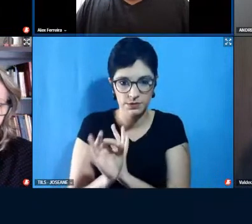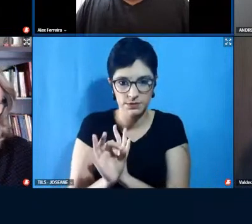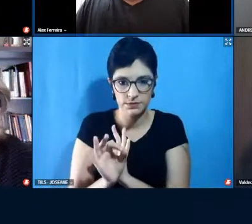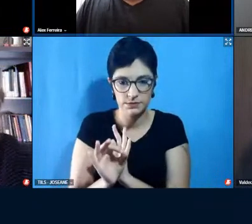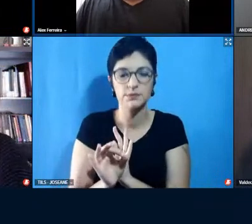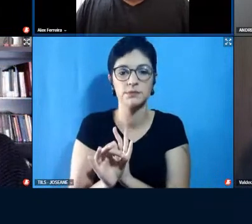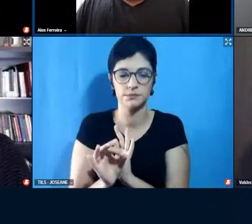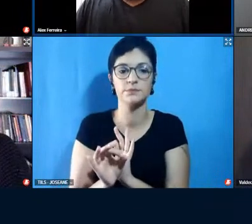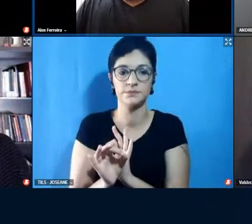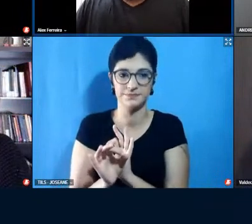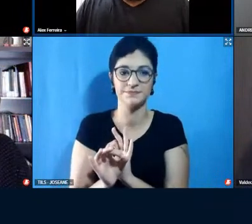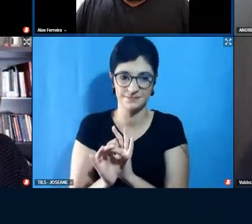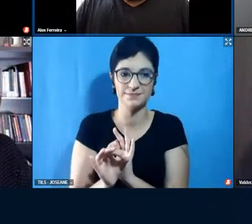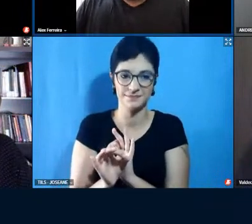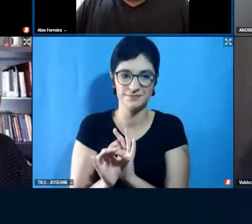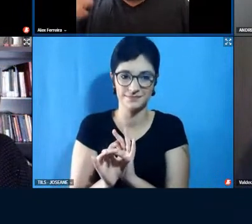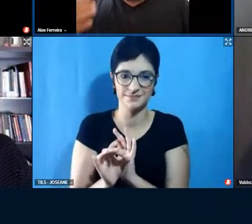Por gentileza, só poderia...